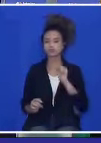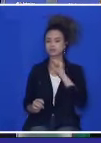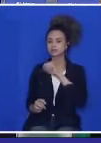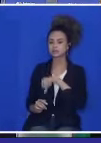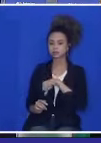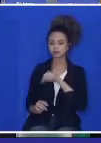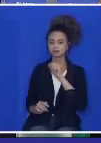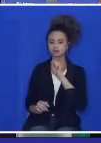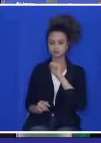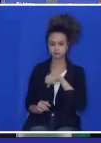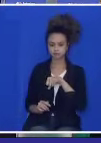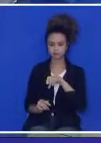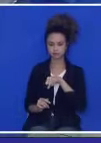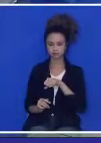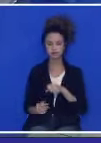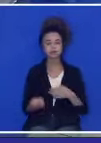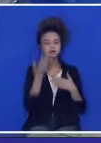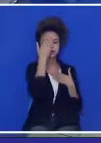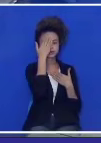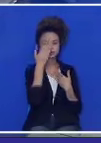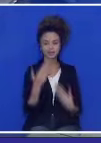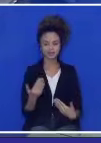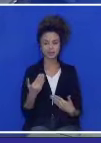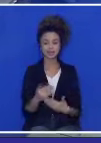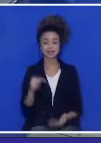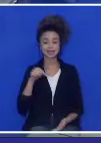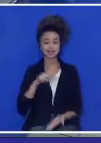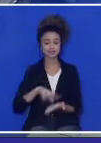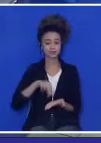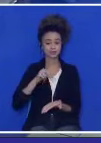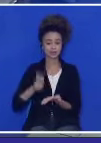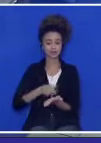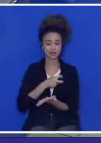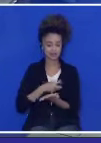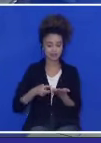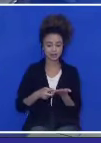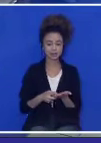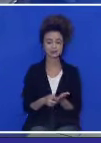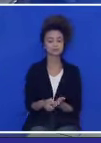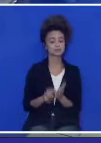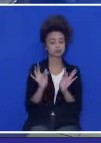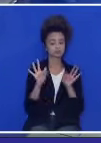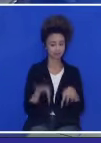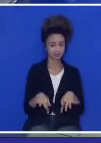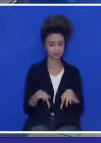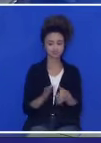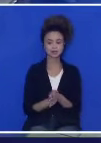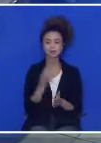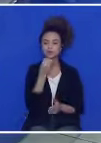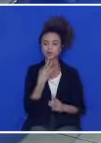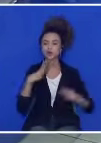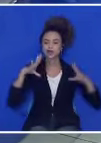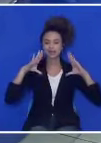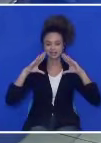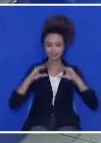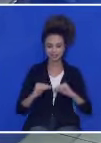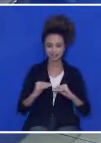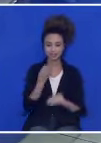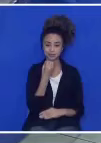Sim, confirmo. Sim, confirmo. Muito obrigada. Esse foi o sorteio da Quina. Eu vou ficando por aqui. Uma